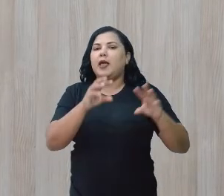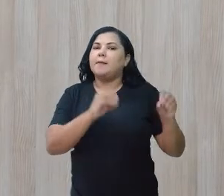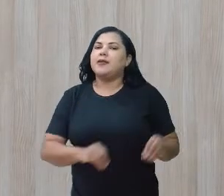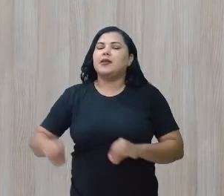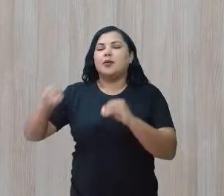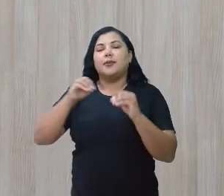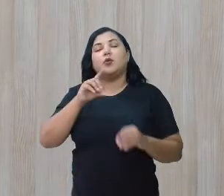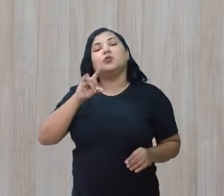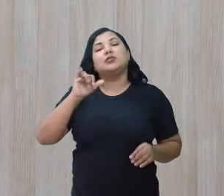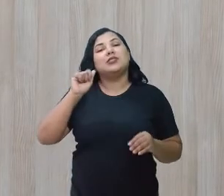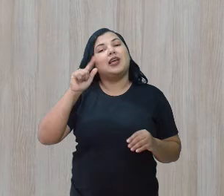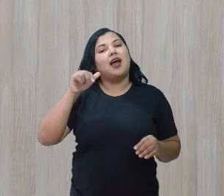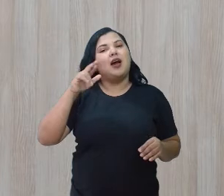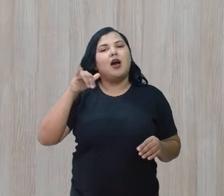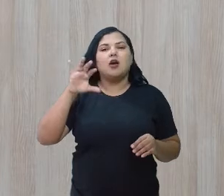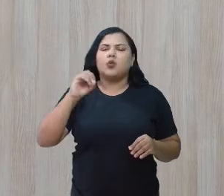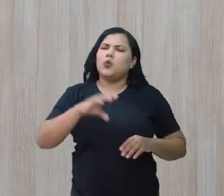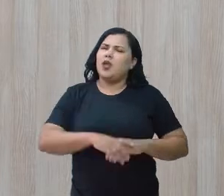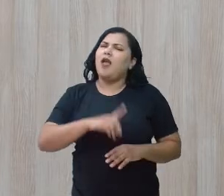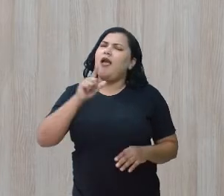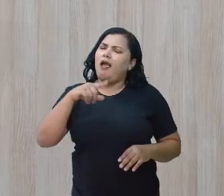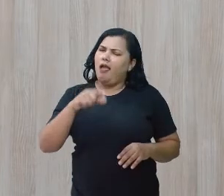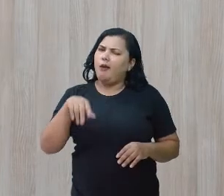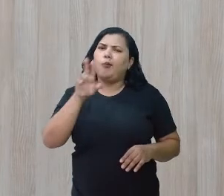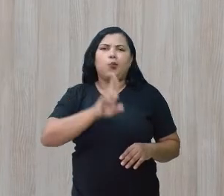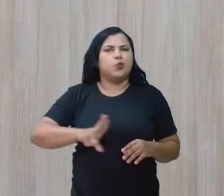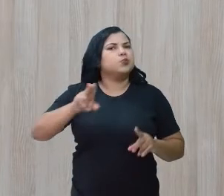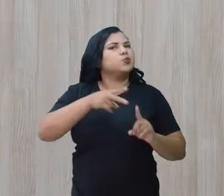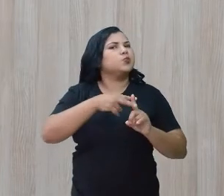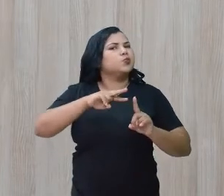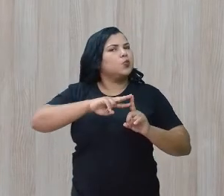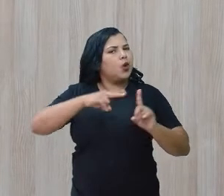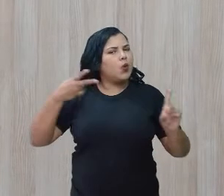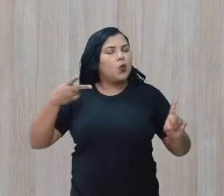o diário. O diário é um recurso muito utilizado e muito